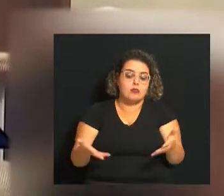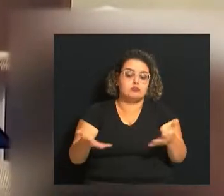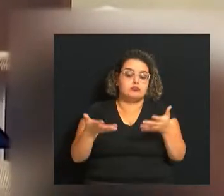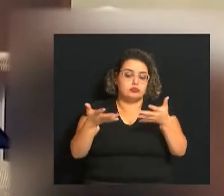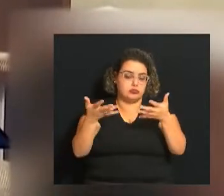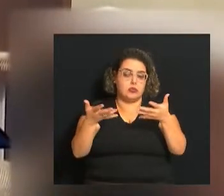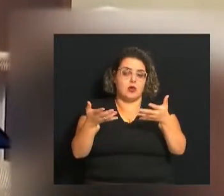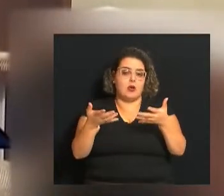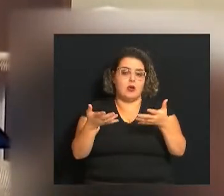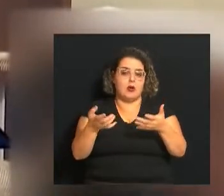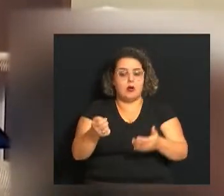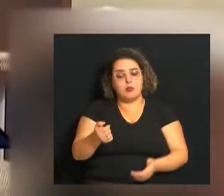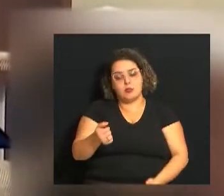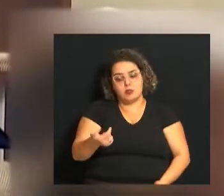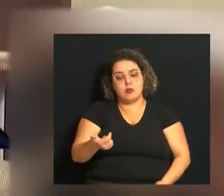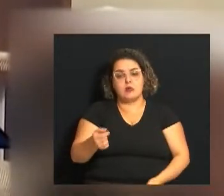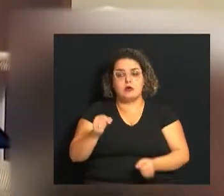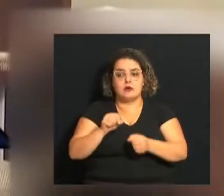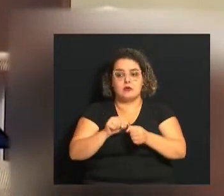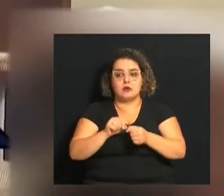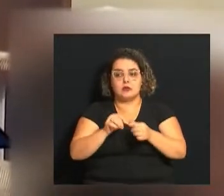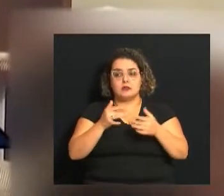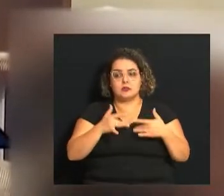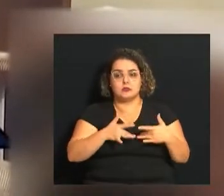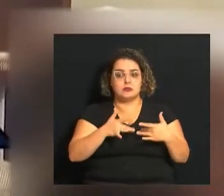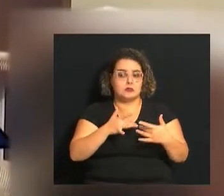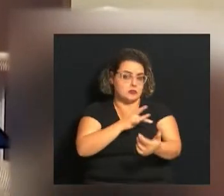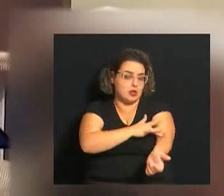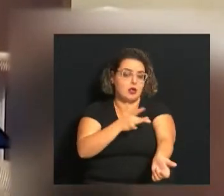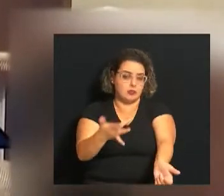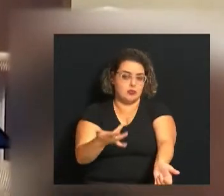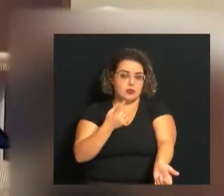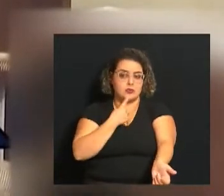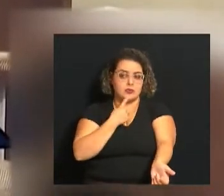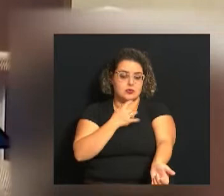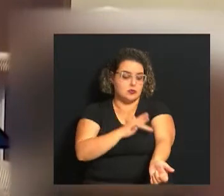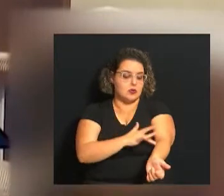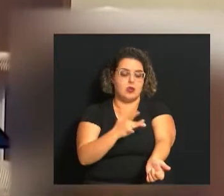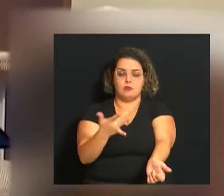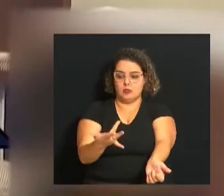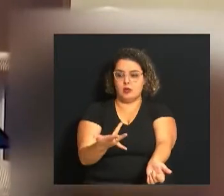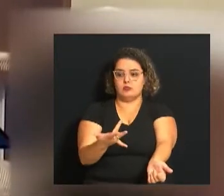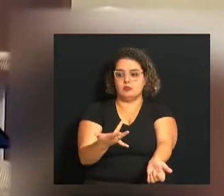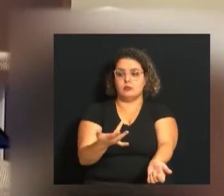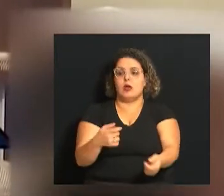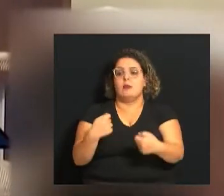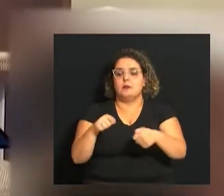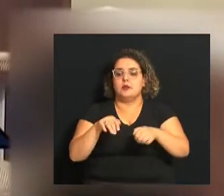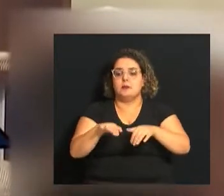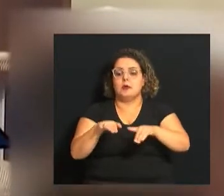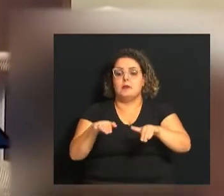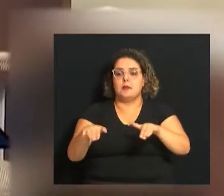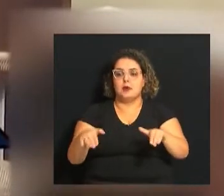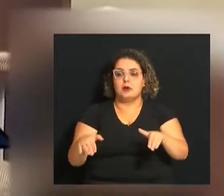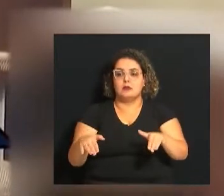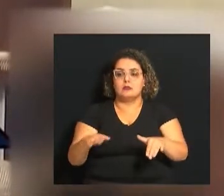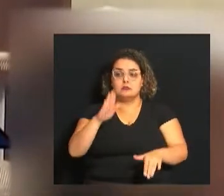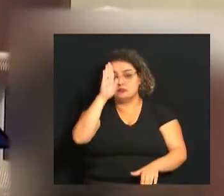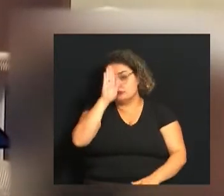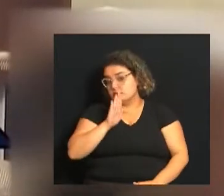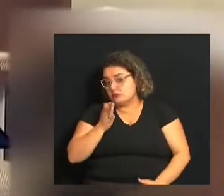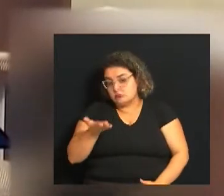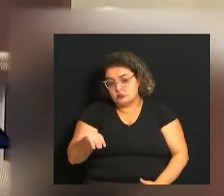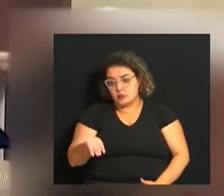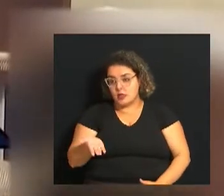àquela pessoa que vai fazer a doação de sangue, que se tiver que parar no estacionamento, que seja gratuito.